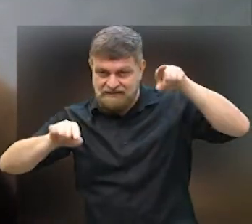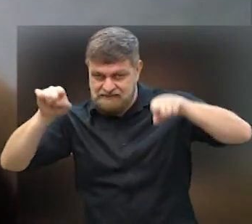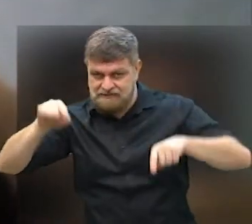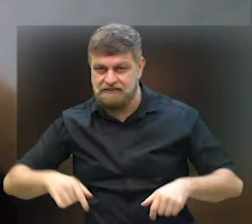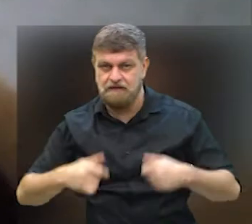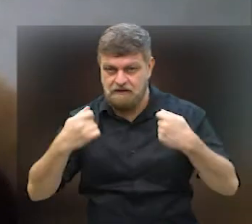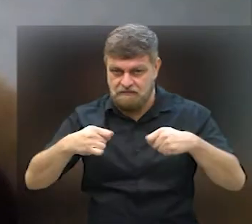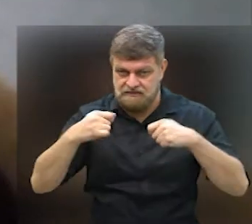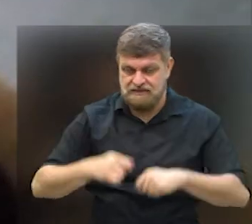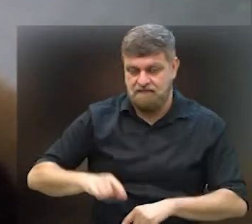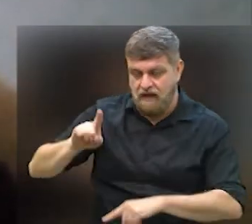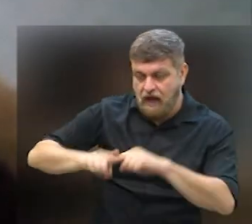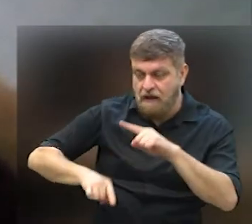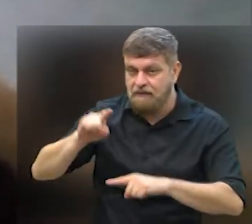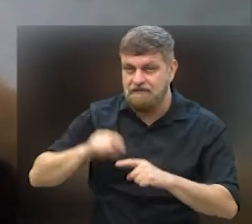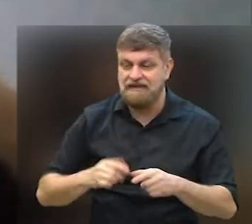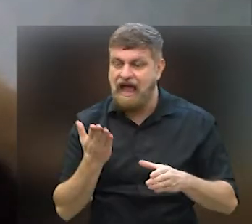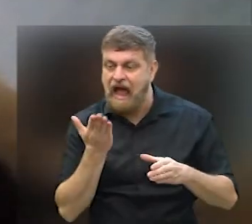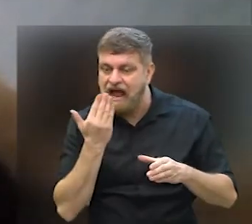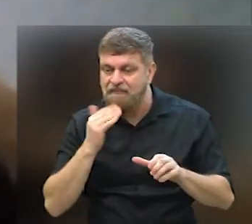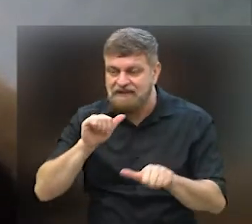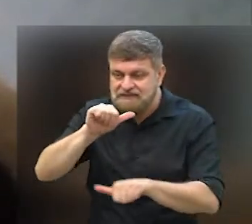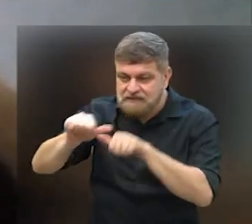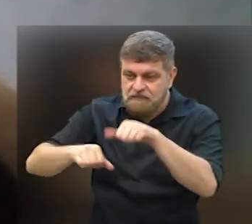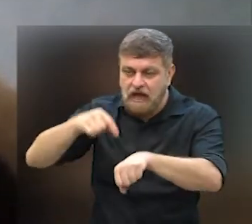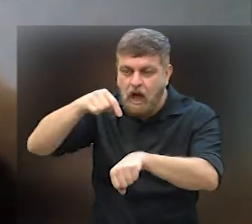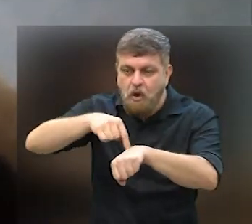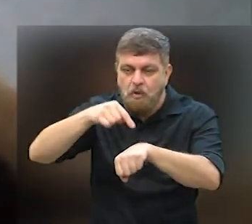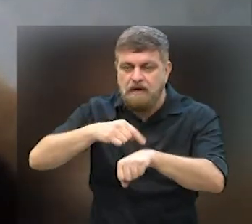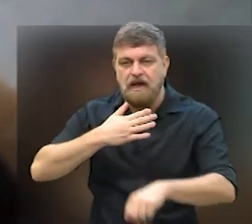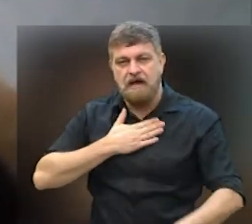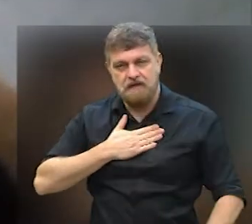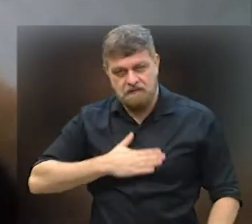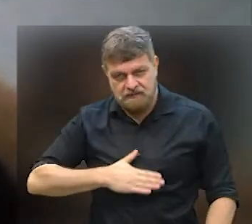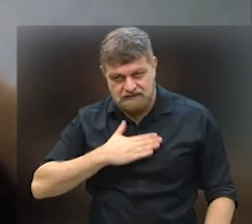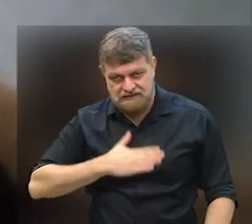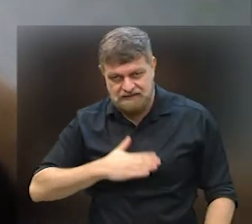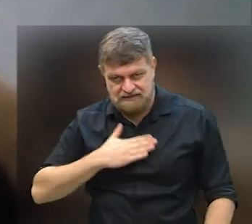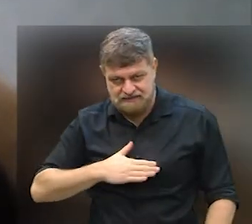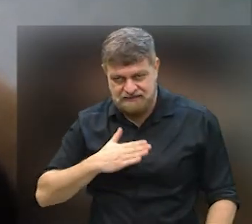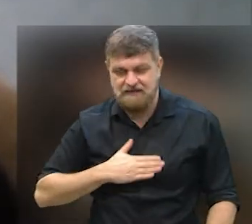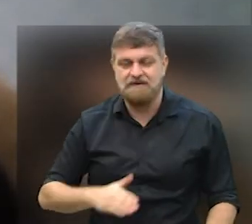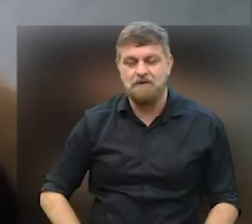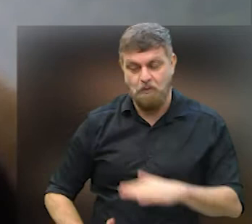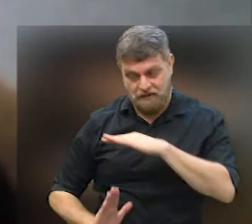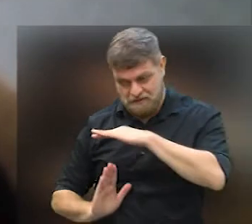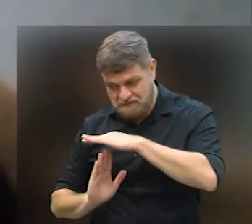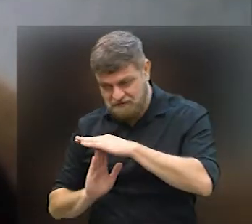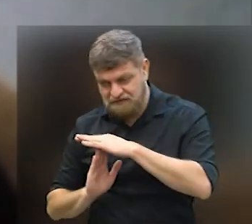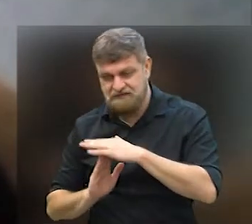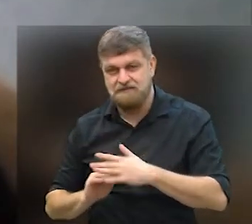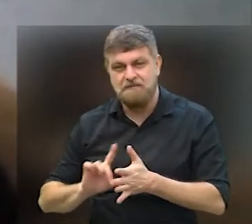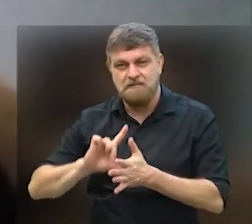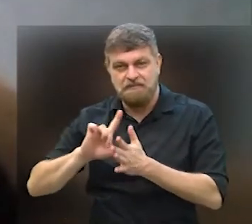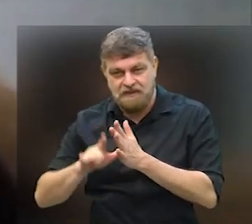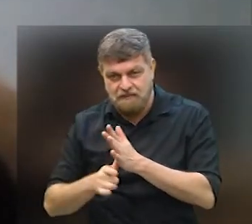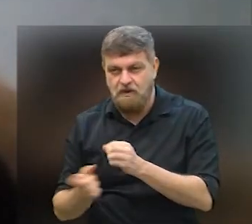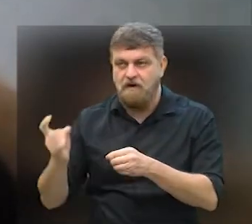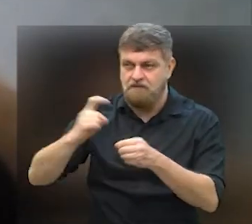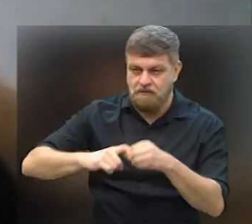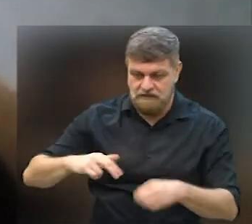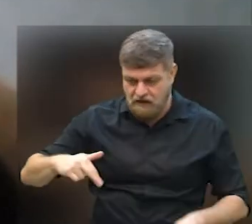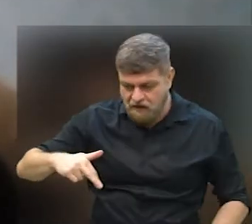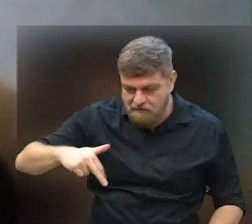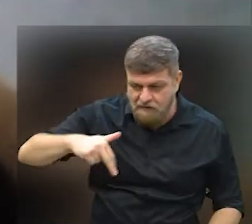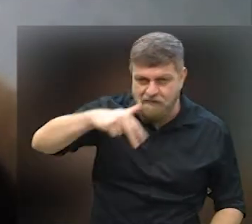que seriam necessários enquanto equipamento e alimentação, horários para descansar, quanto descansar, quando caminhar,